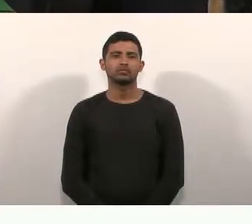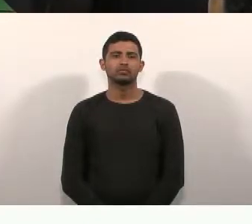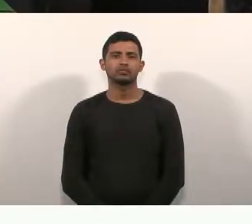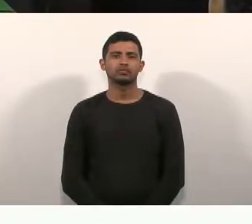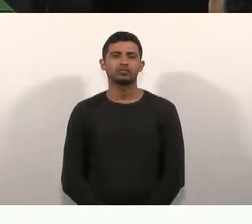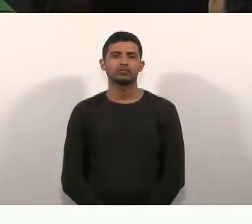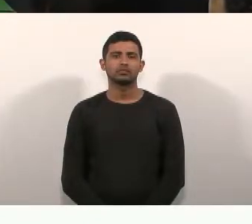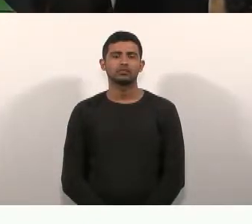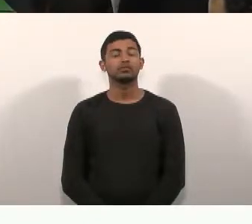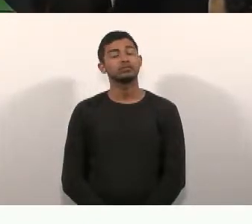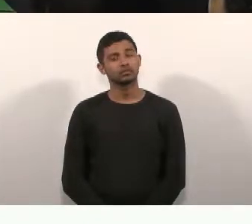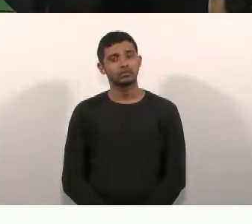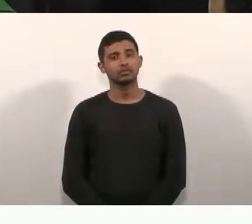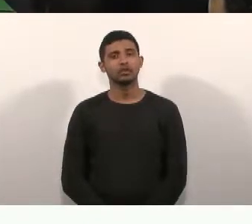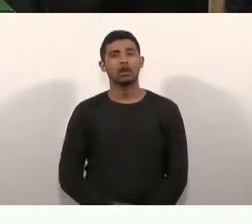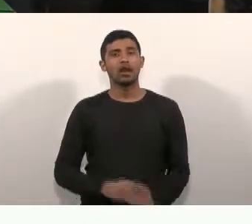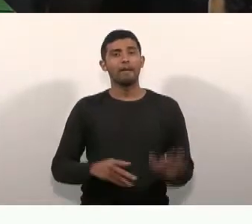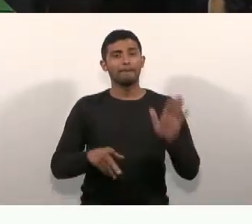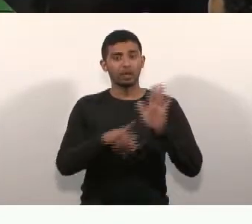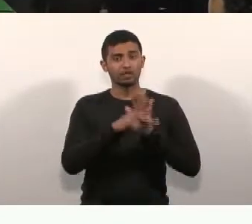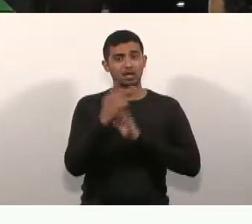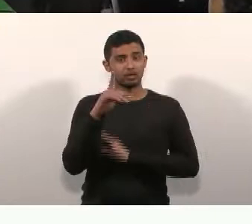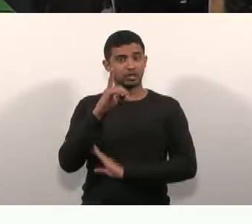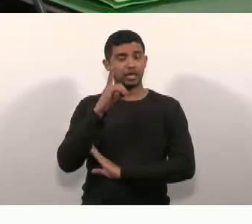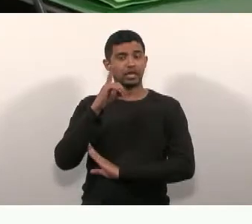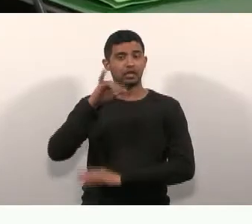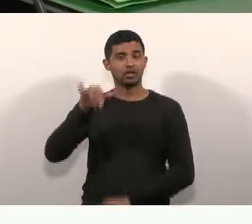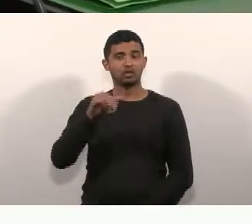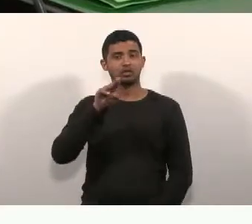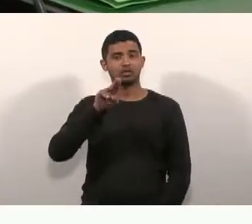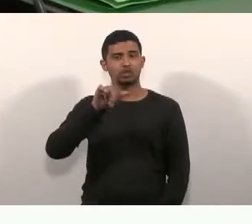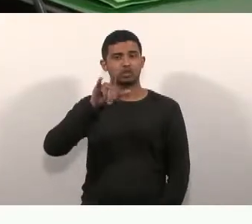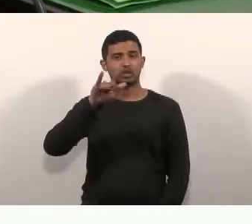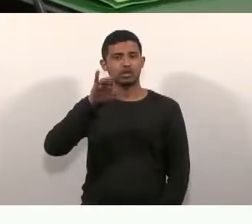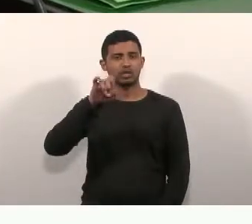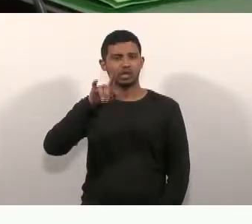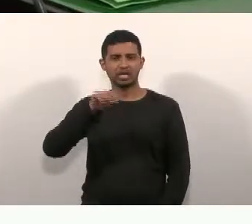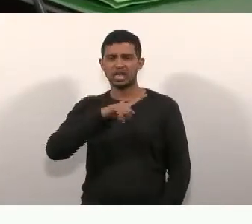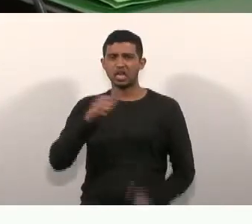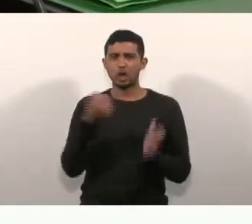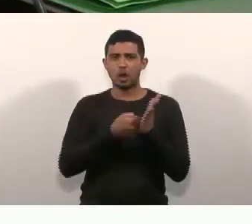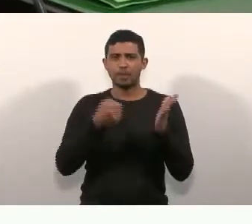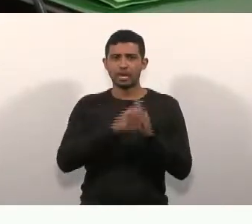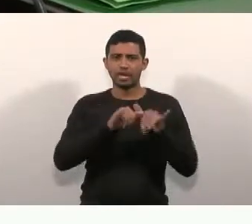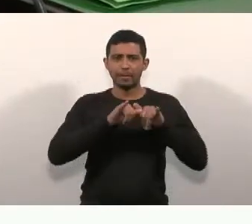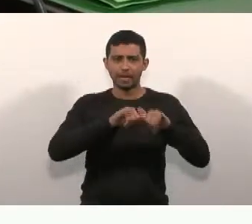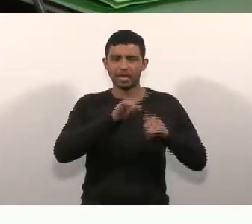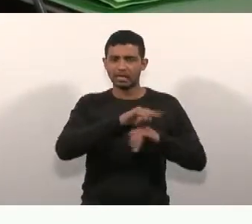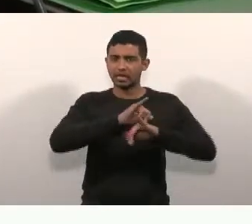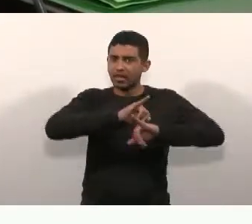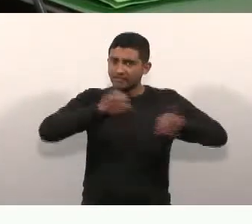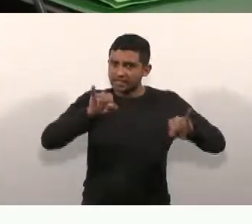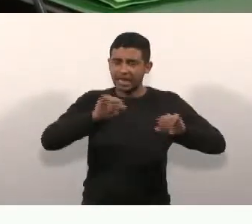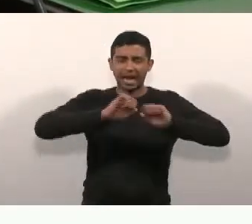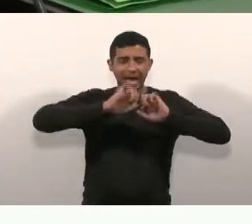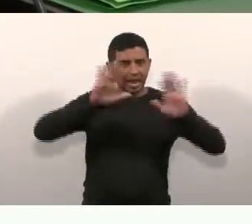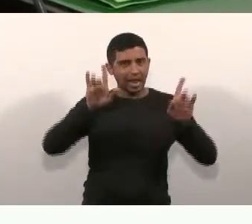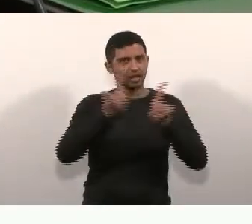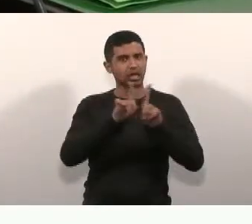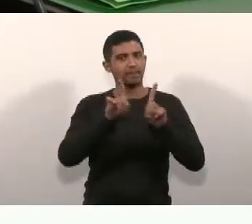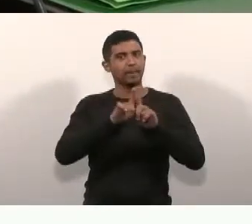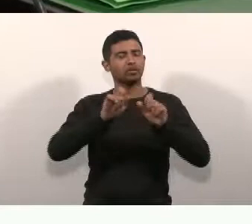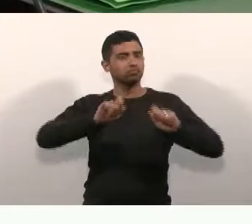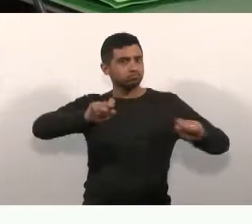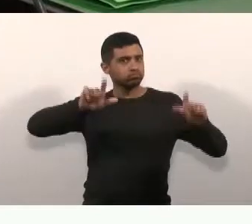na verdade, o projeto do Julianelli é para obrigar os supermercados e estabelecimentos similares a divulgar de forma clara, destacada